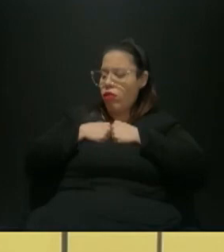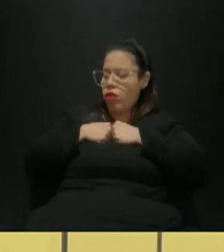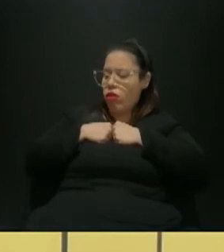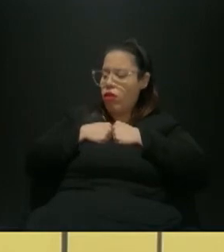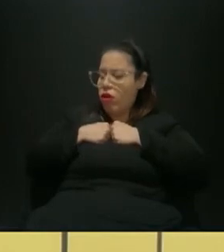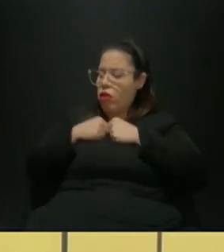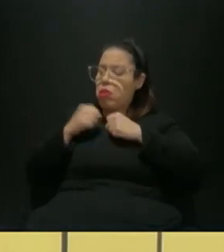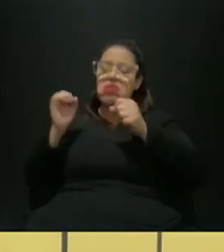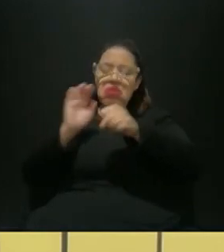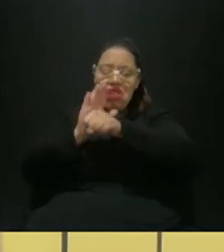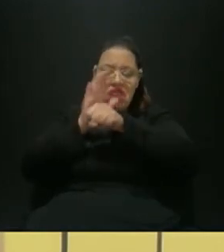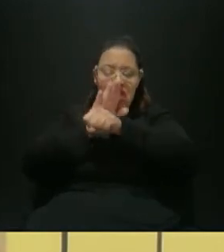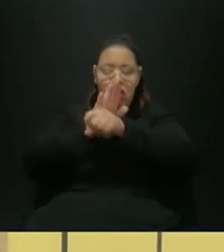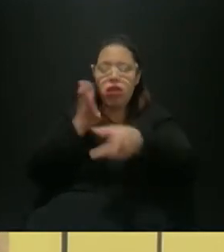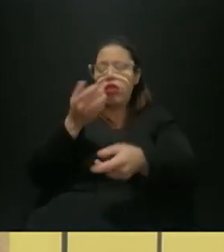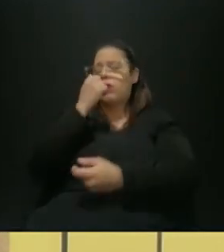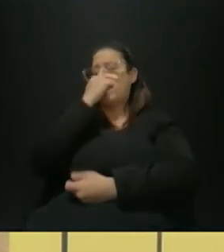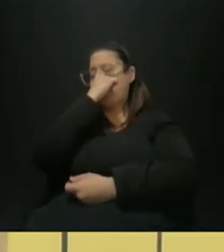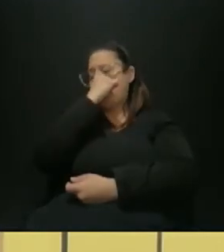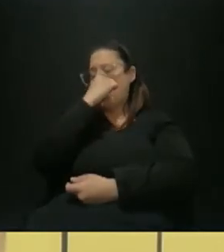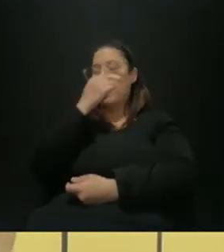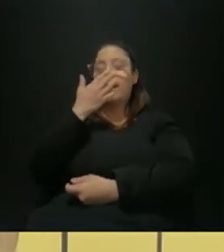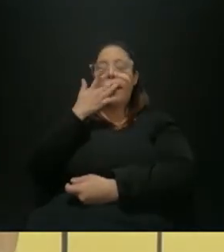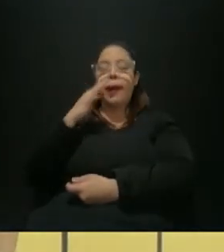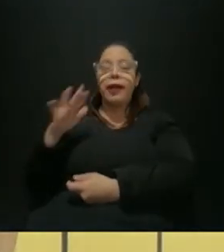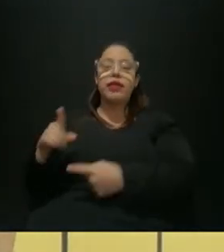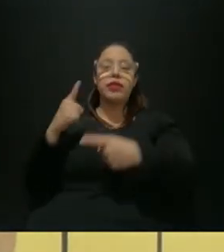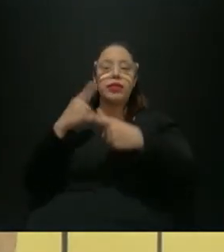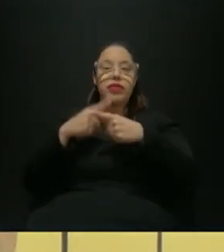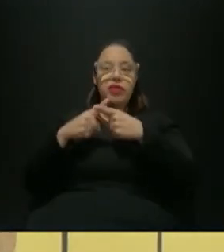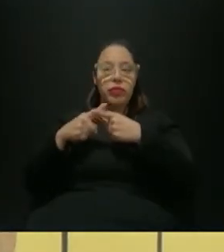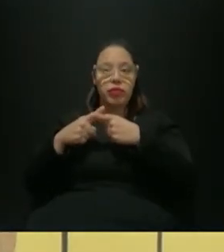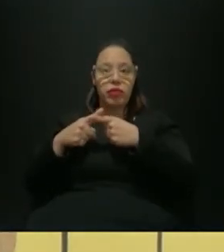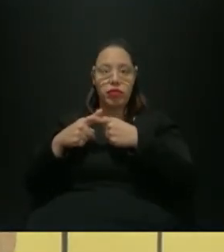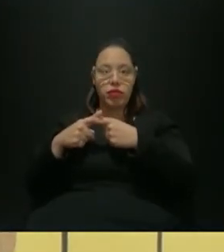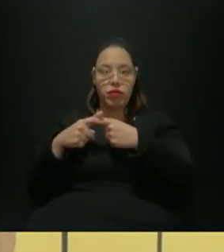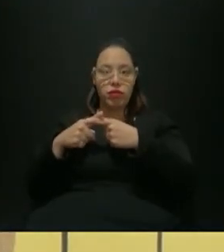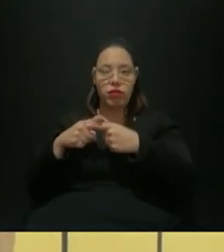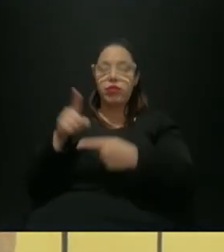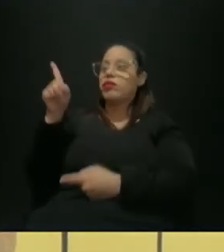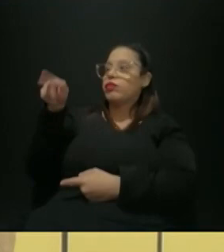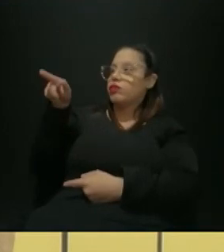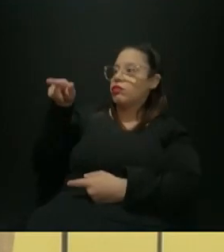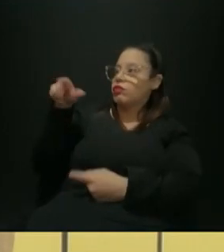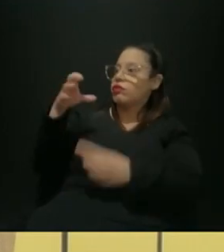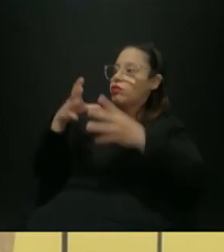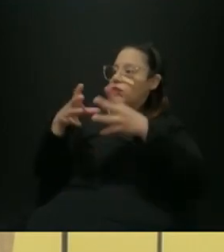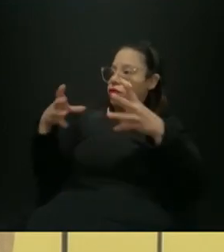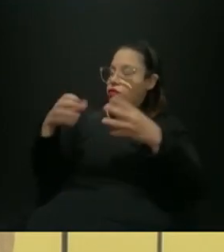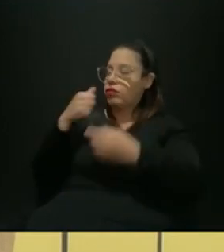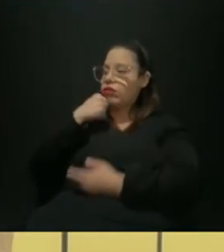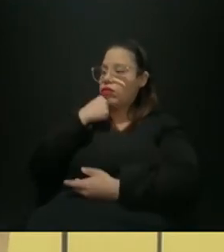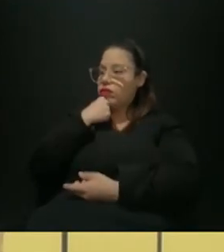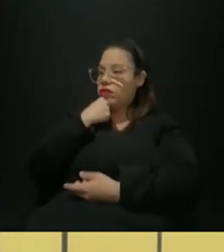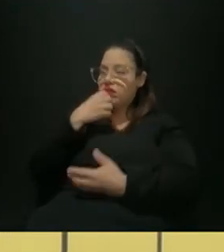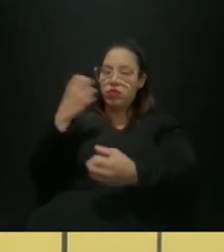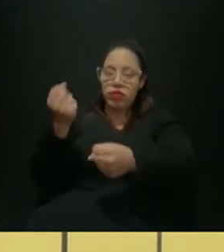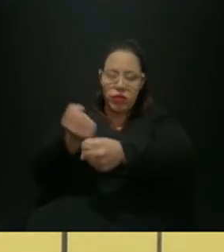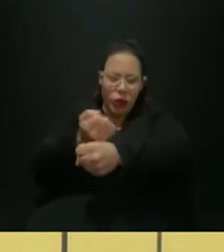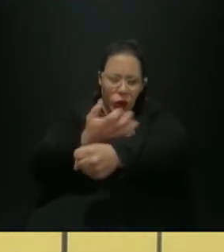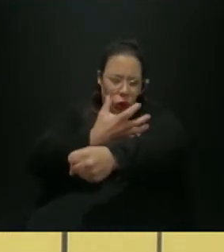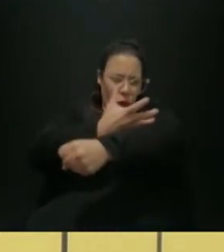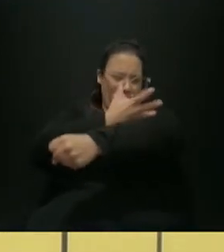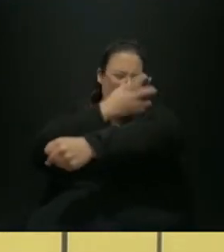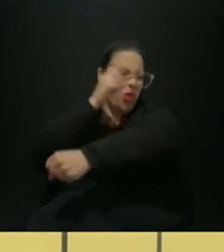crianças. Porque, na verdade, essa situação emocional grave